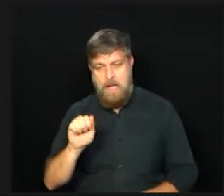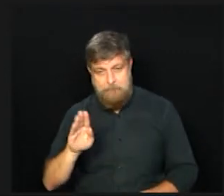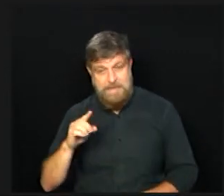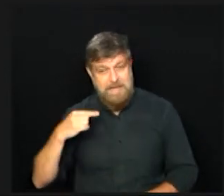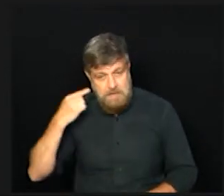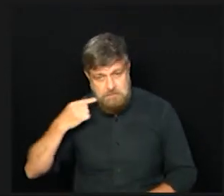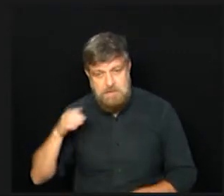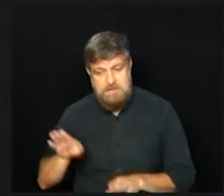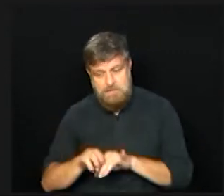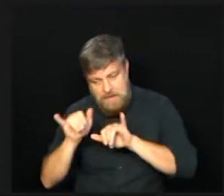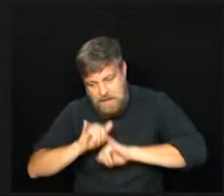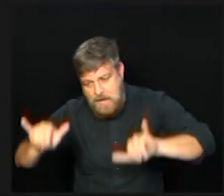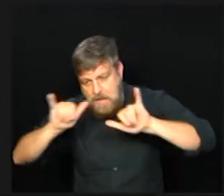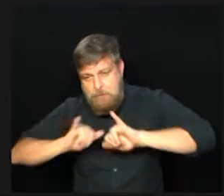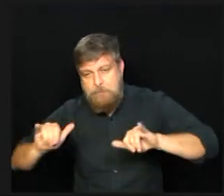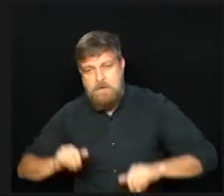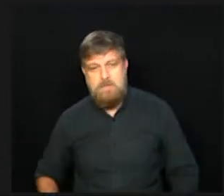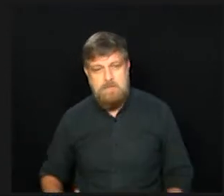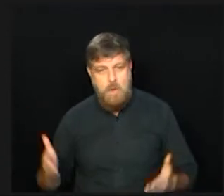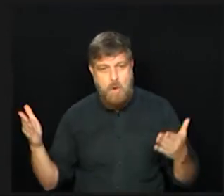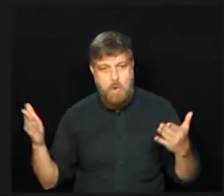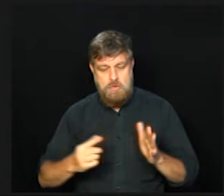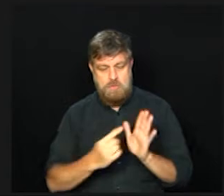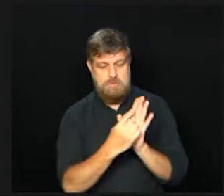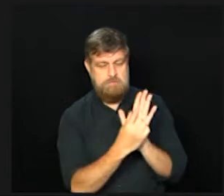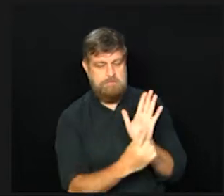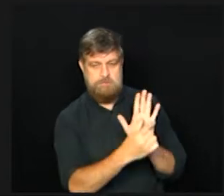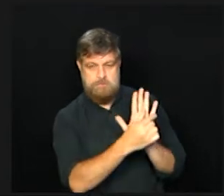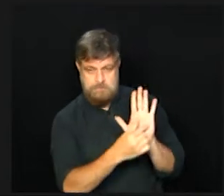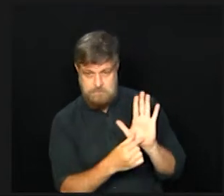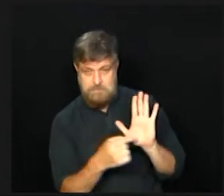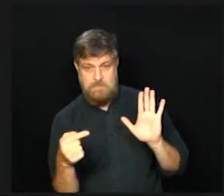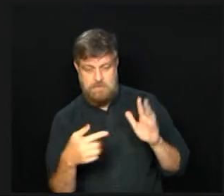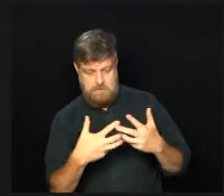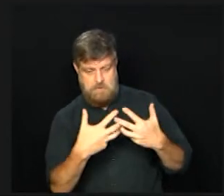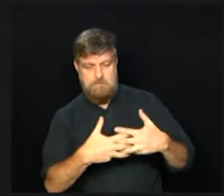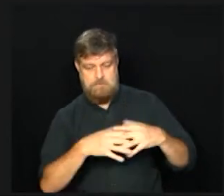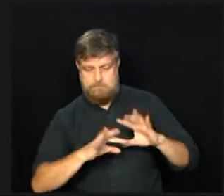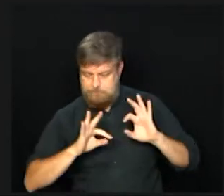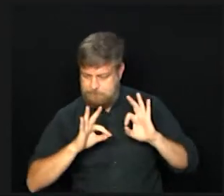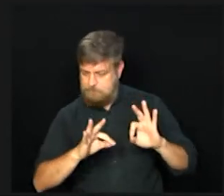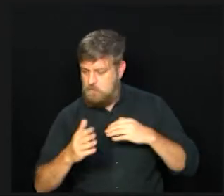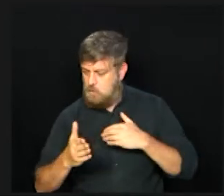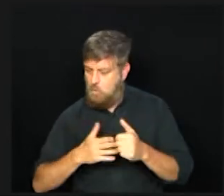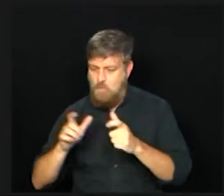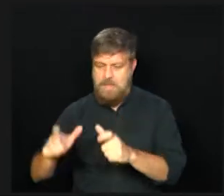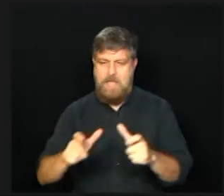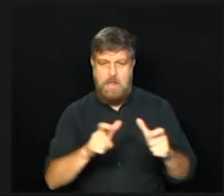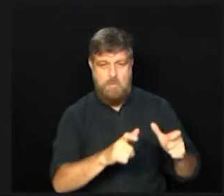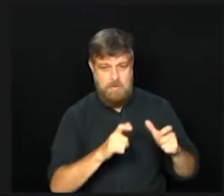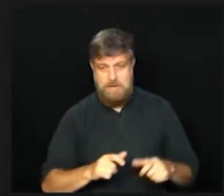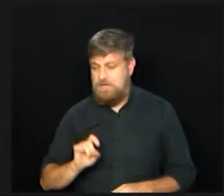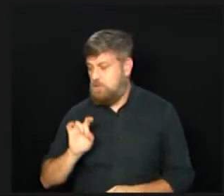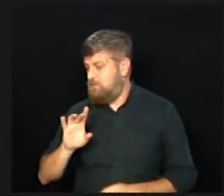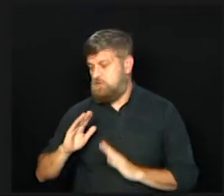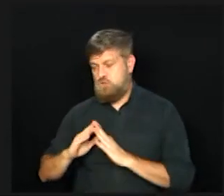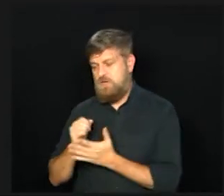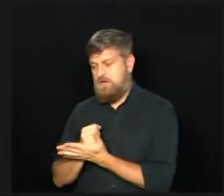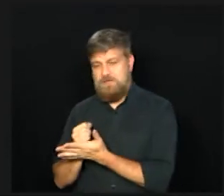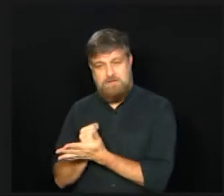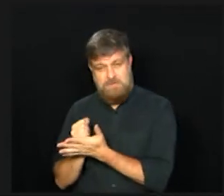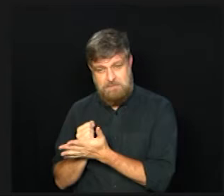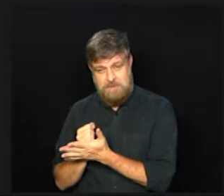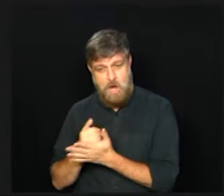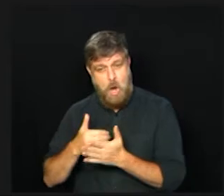Vermelho. Então, hoje em dia, o Sinal Vermelho é uma campanha que deu super certo, em qualquer local. Além das farmácias, qualquer lugar,